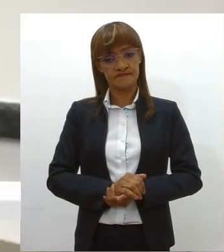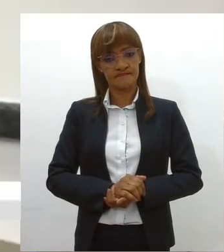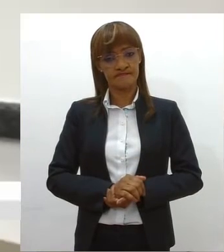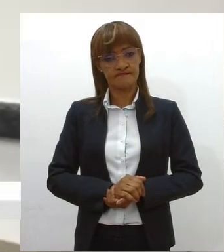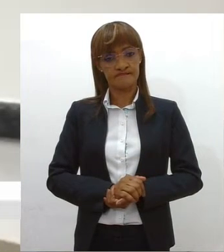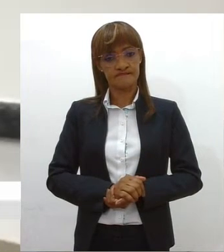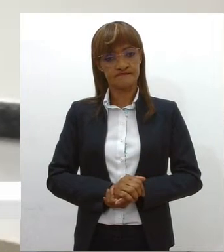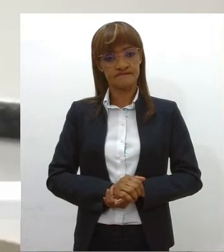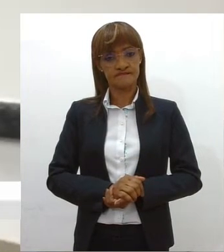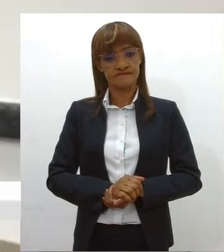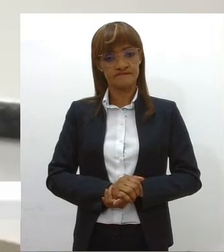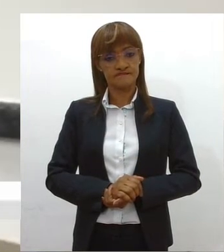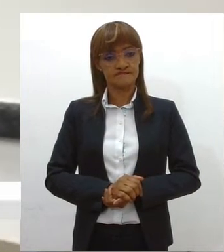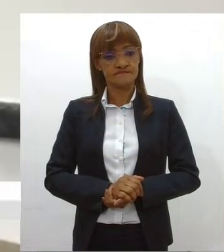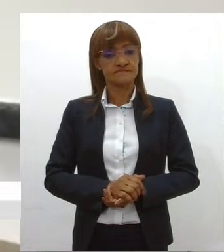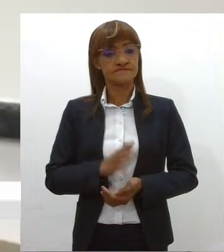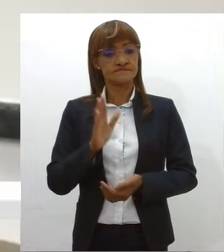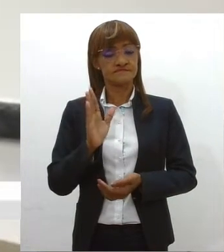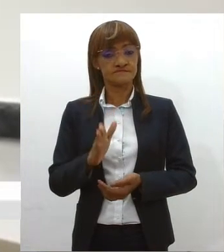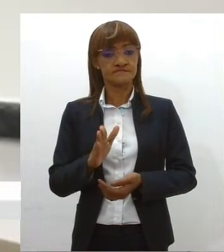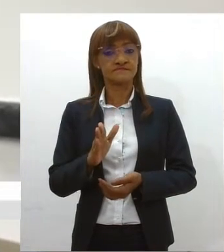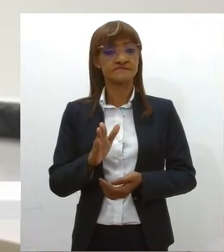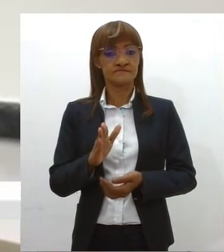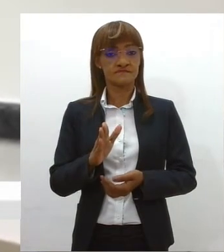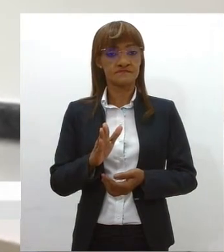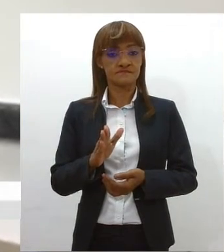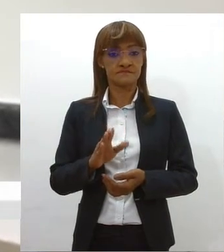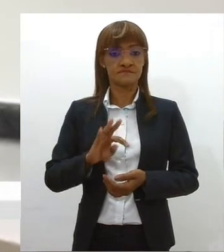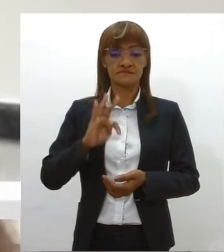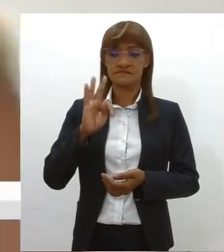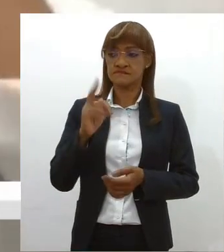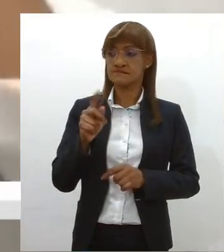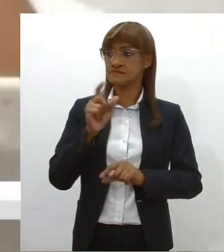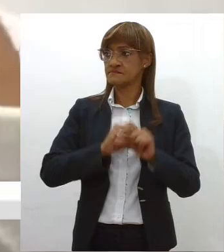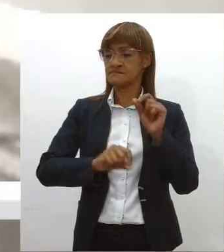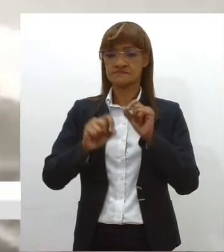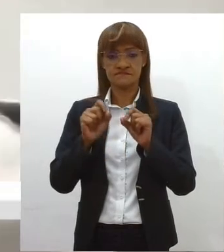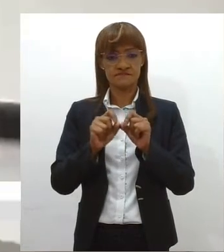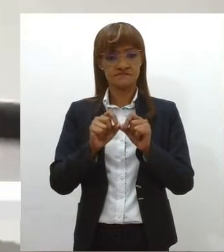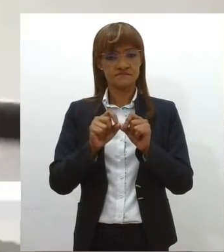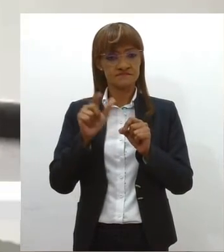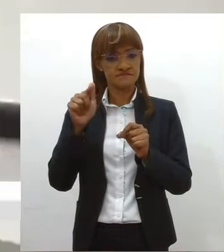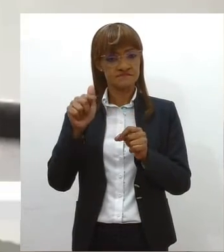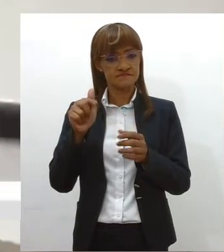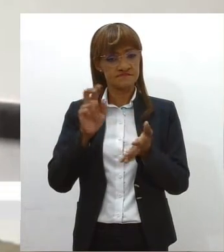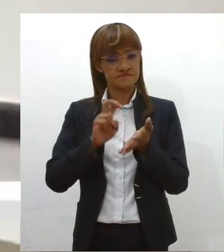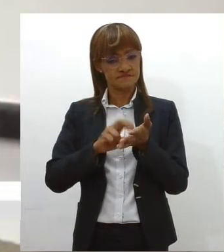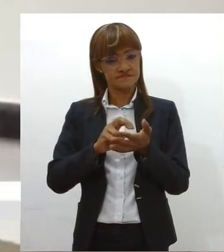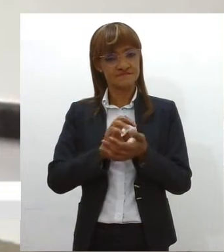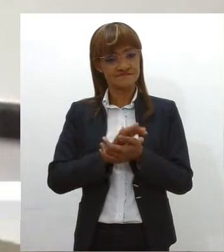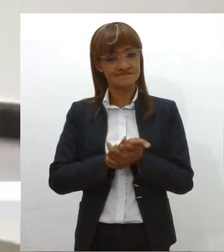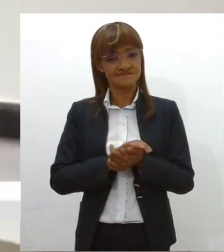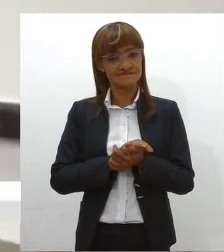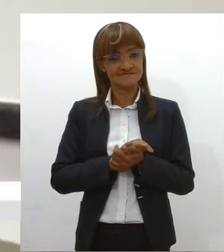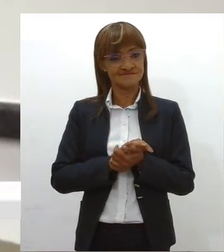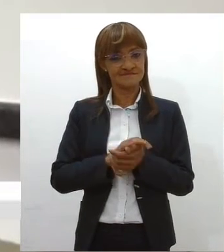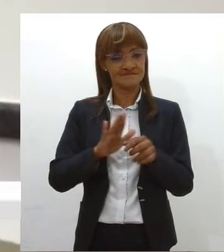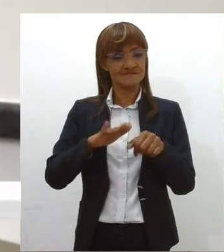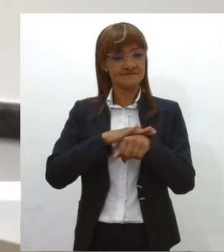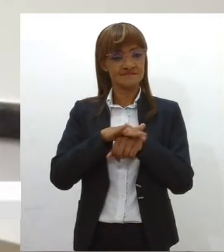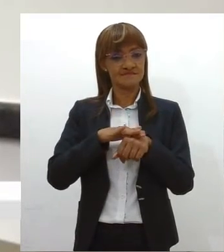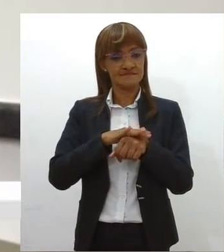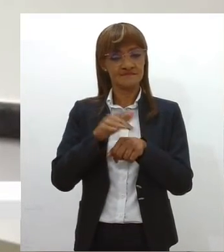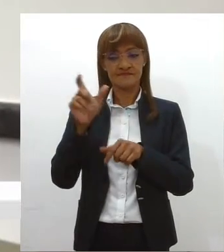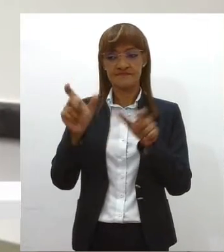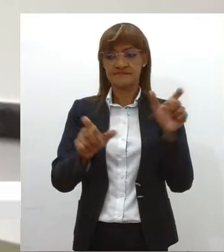eu trabalhei o dia todo e, assim, eu tô aqui no consultório desde 7 da manhã e eu fui observando isso mesmo. Eu fui conversando com as pacientes e eu